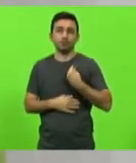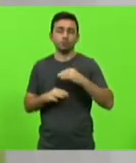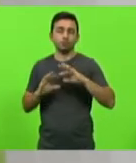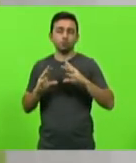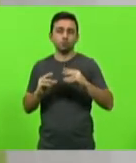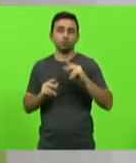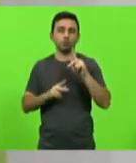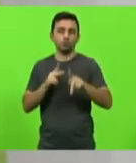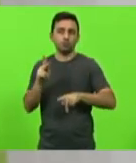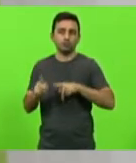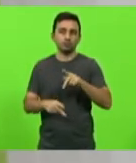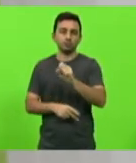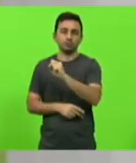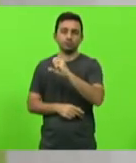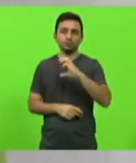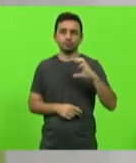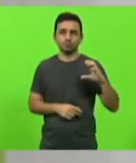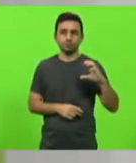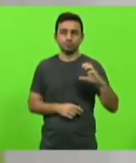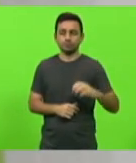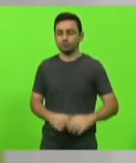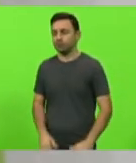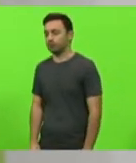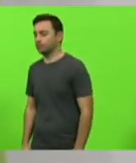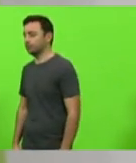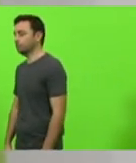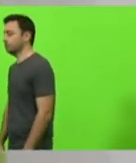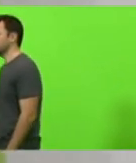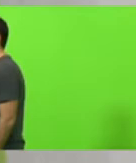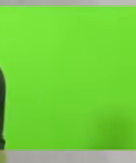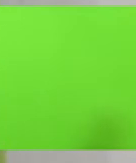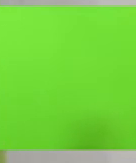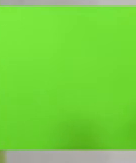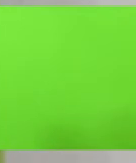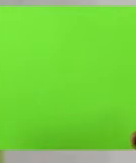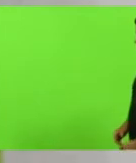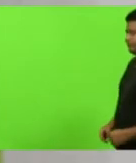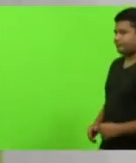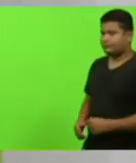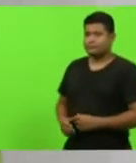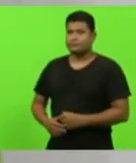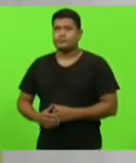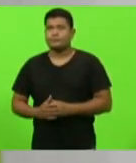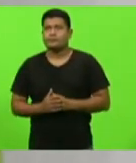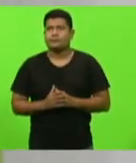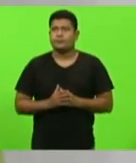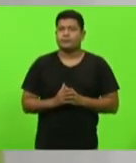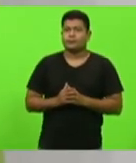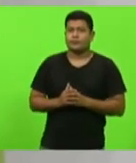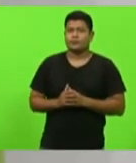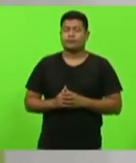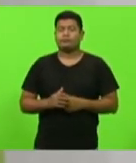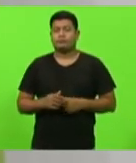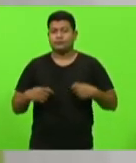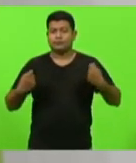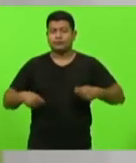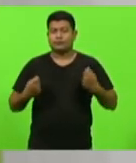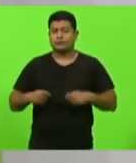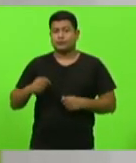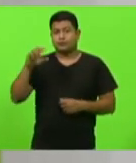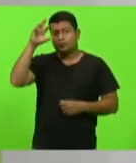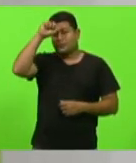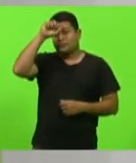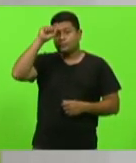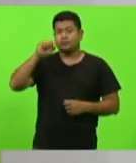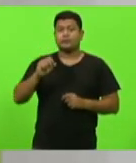digo, quem quer fazer política tem que gostar de pessoas, tem que saber ouvir, tem que ter